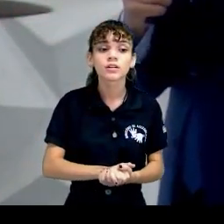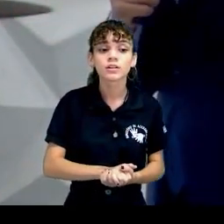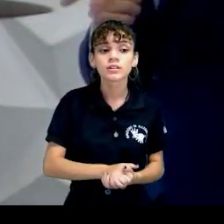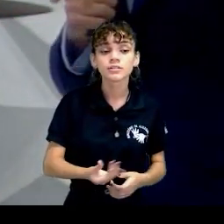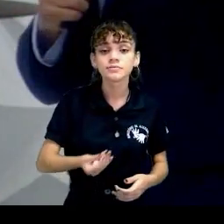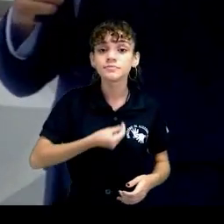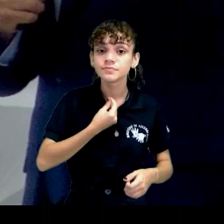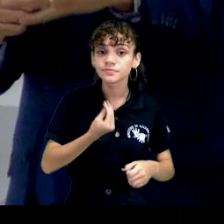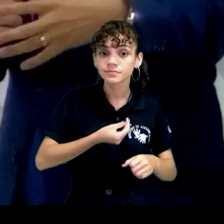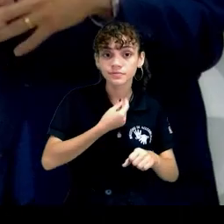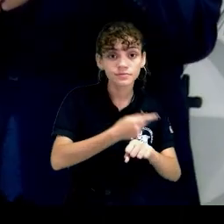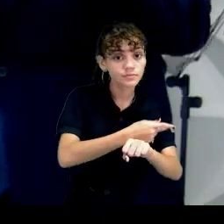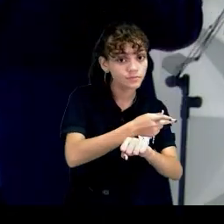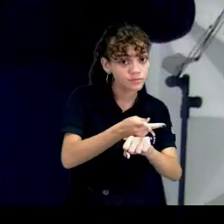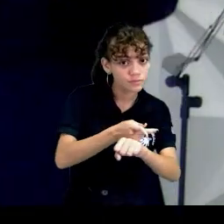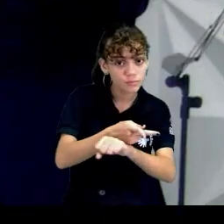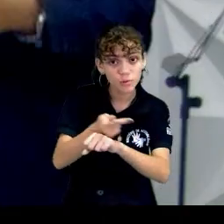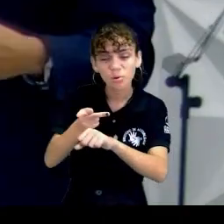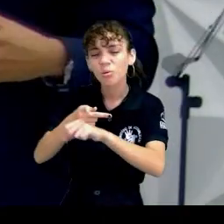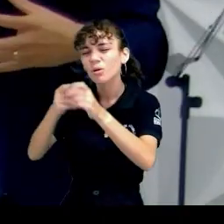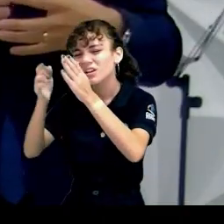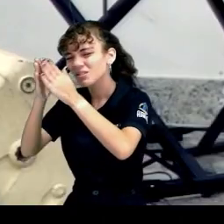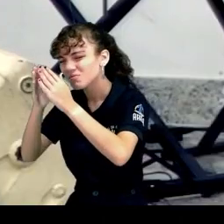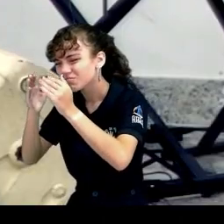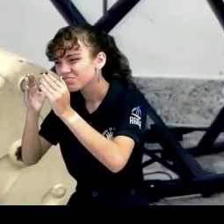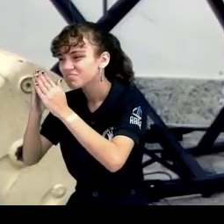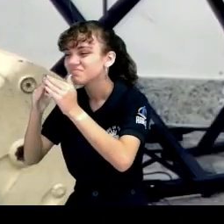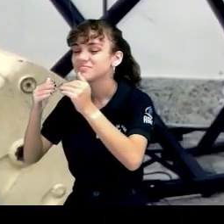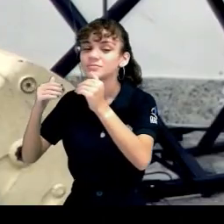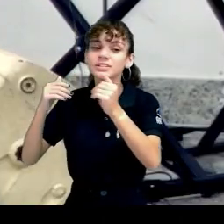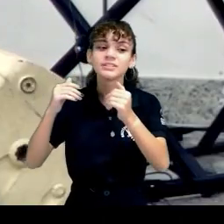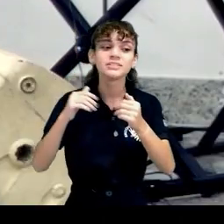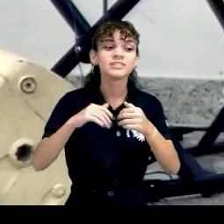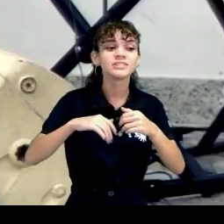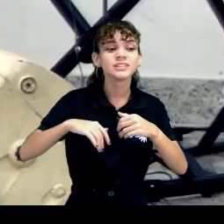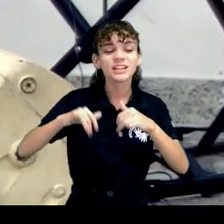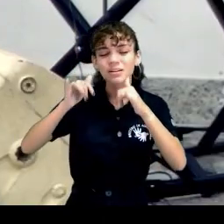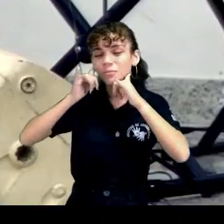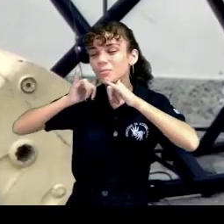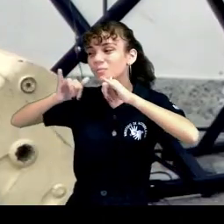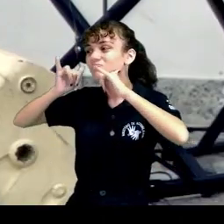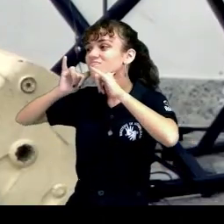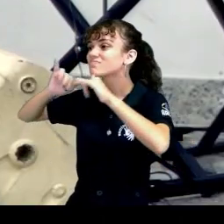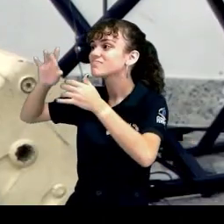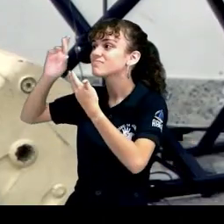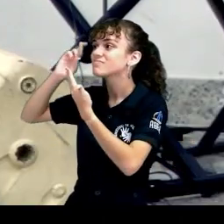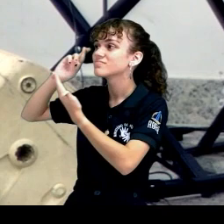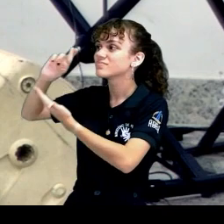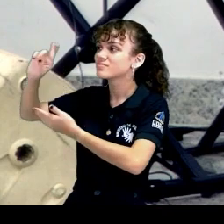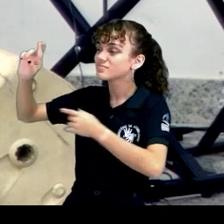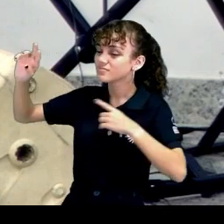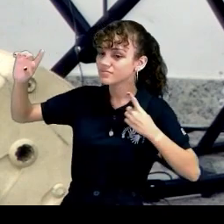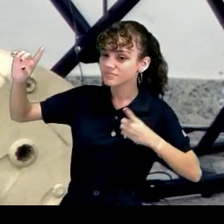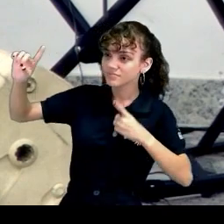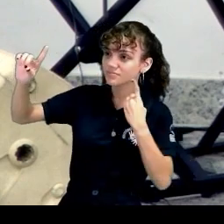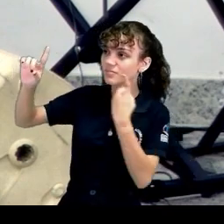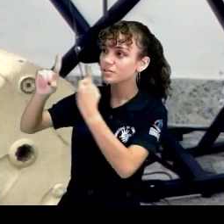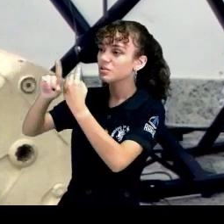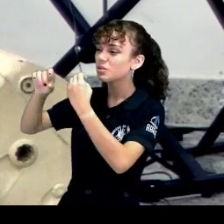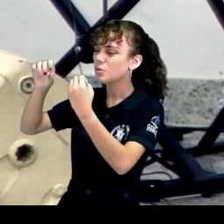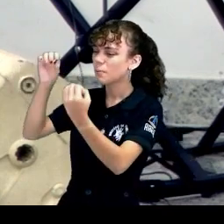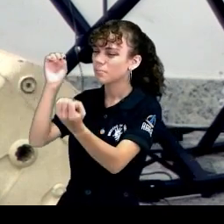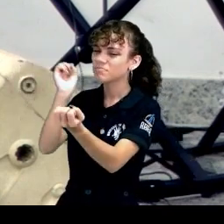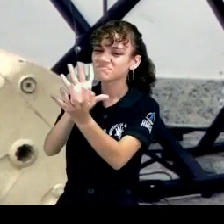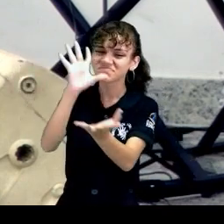de ir em busca do milagre, daquilo que a gente quer receber, é uma experiência pública, comunitária. Todo mundo quer